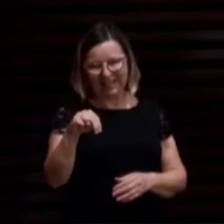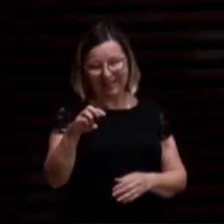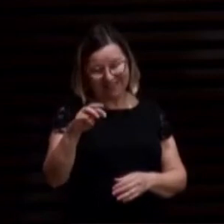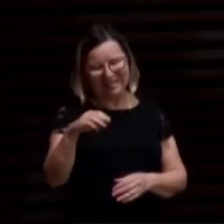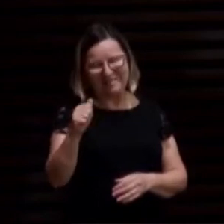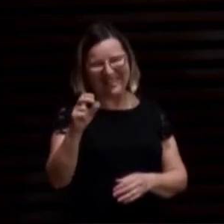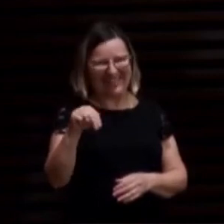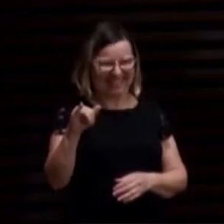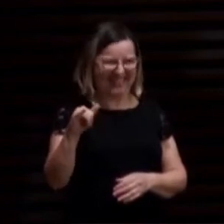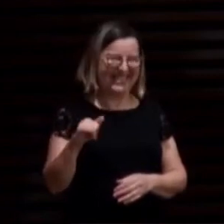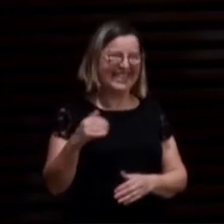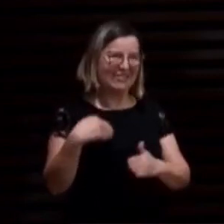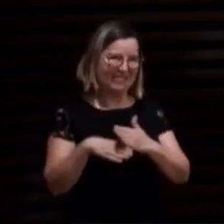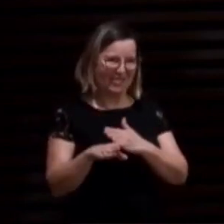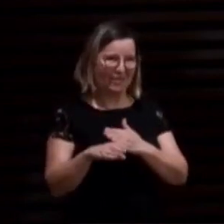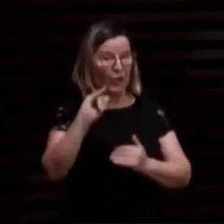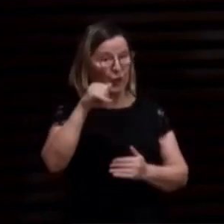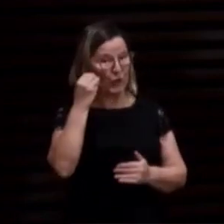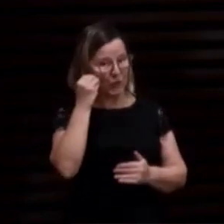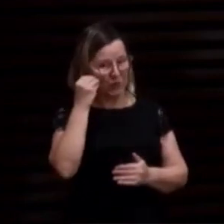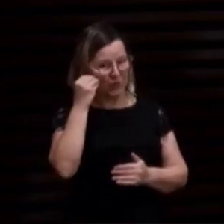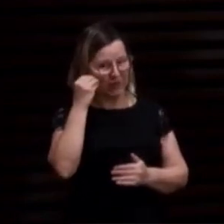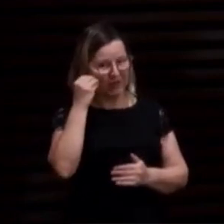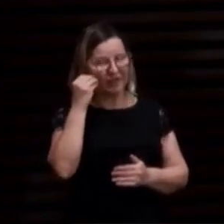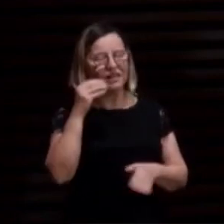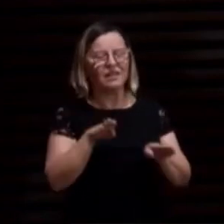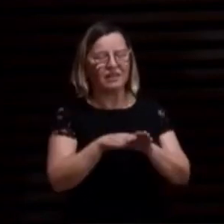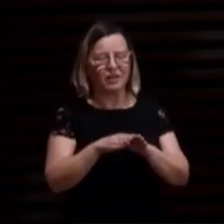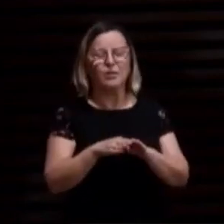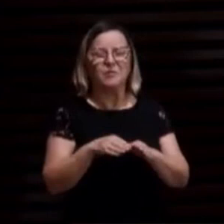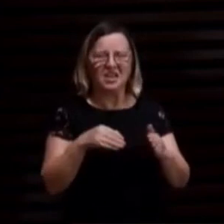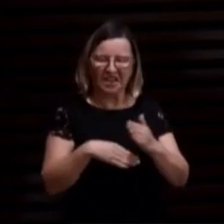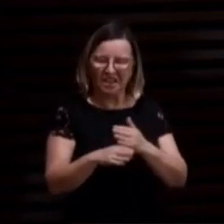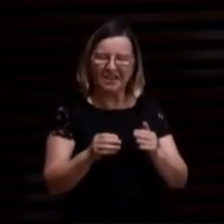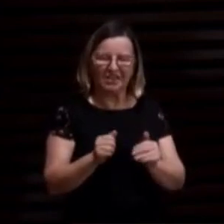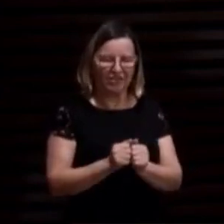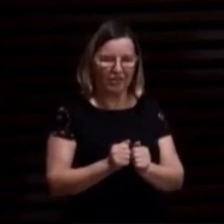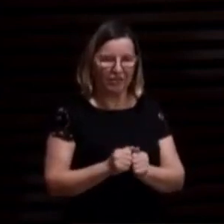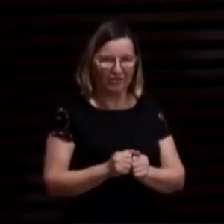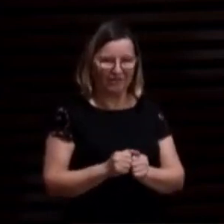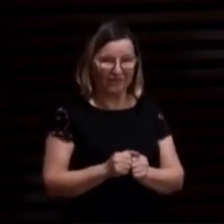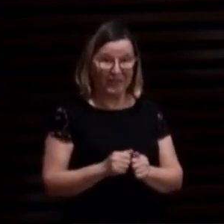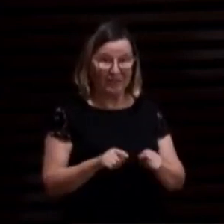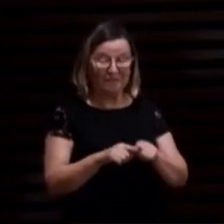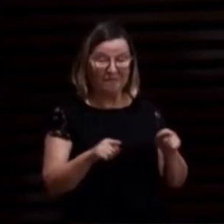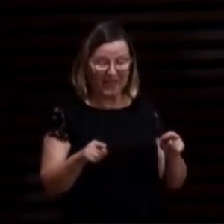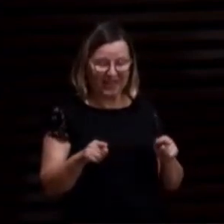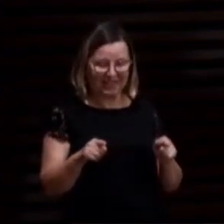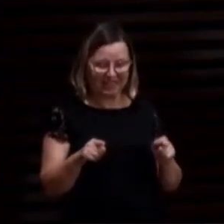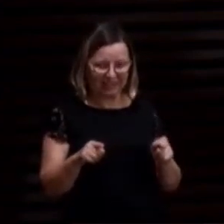E Judas era acostumado a ir lá. E ele lá estava. Mas quando